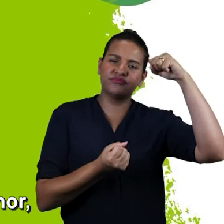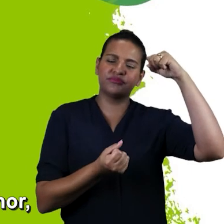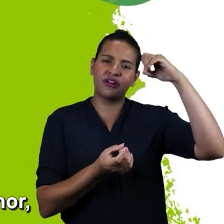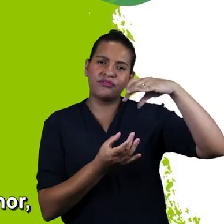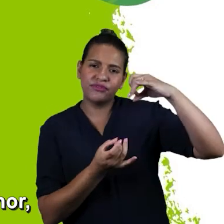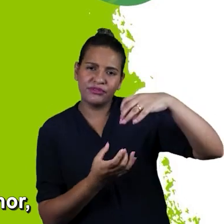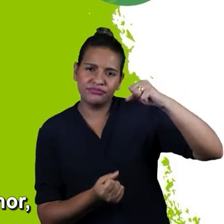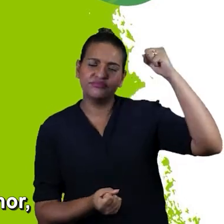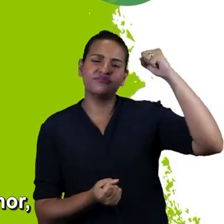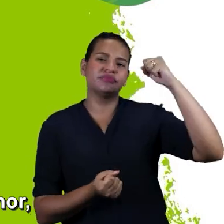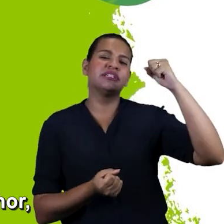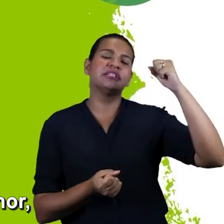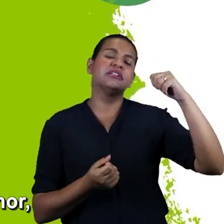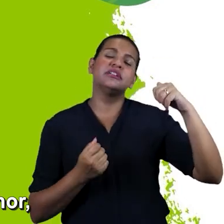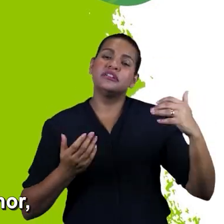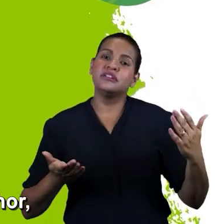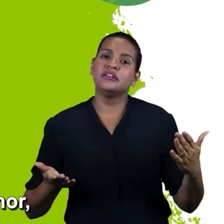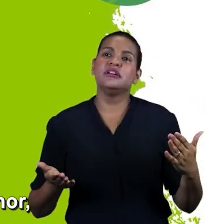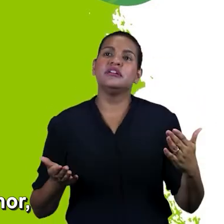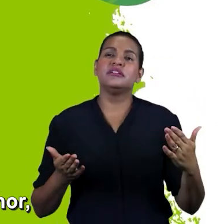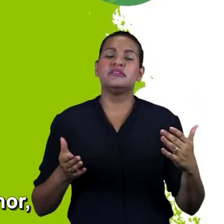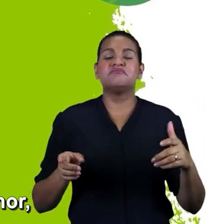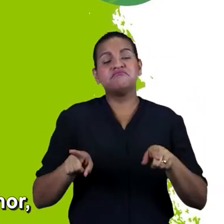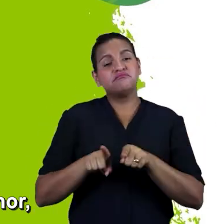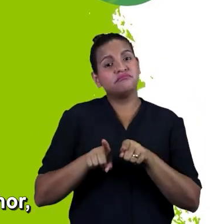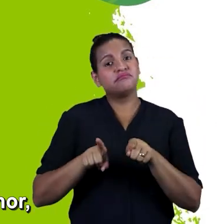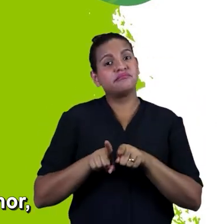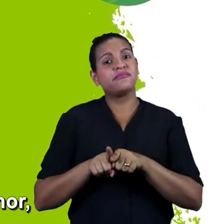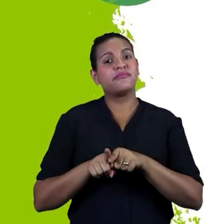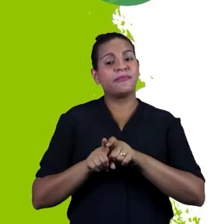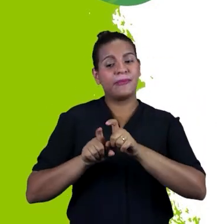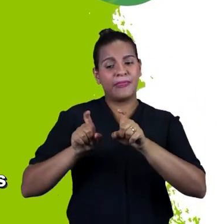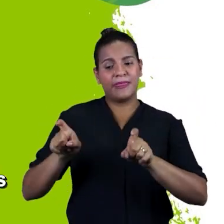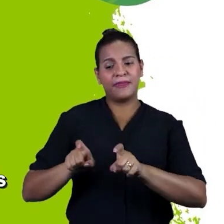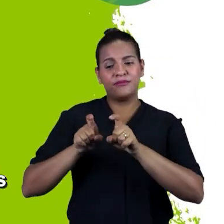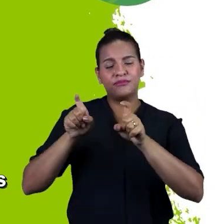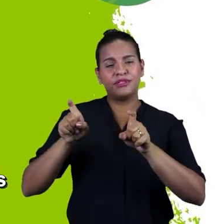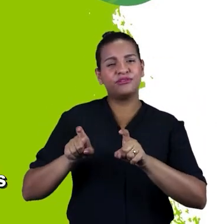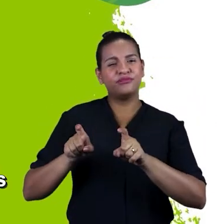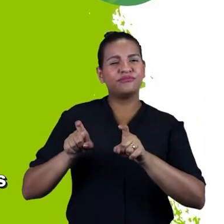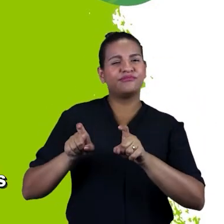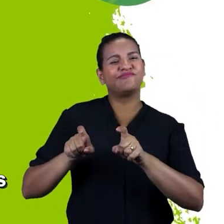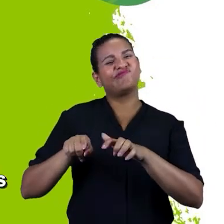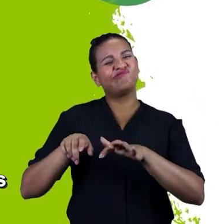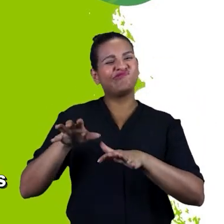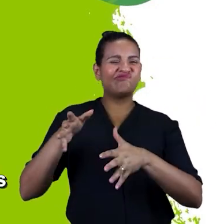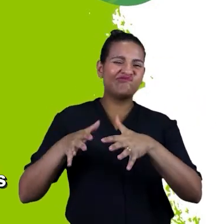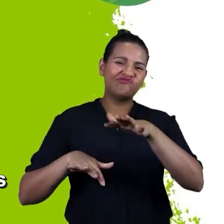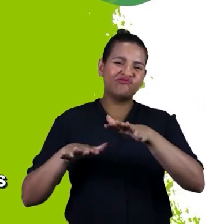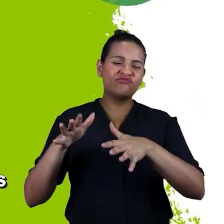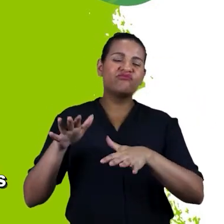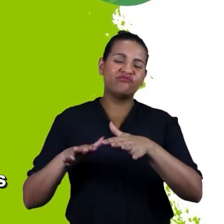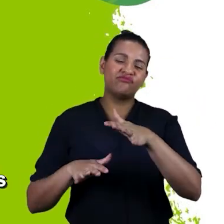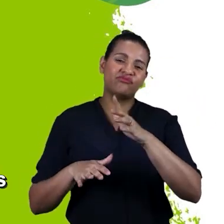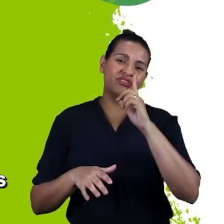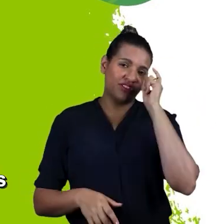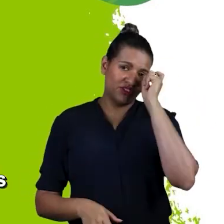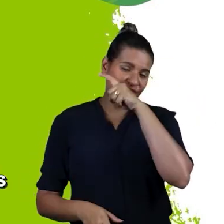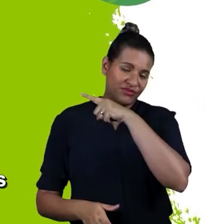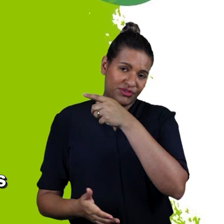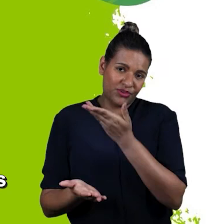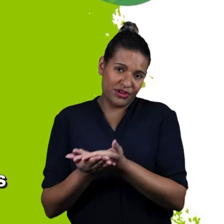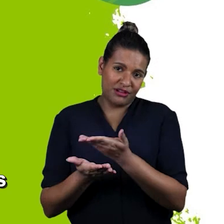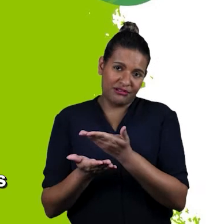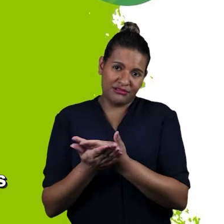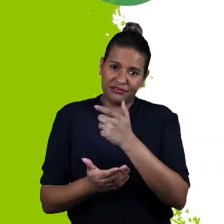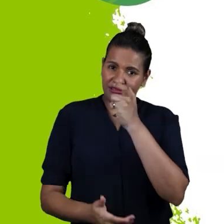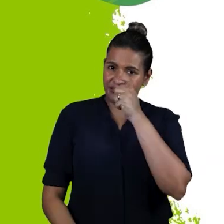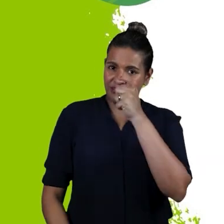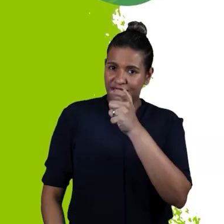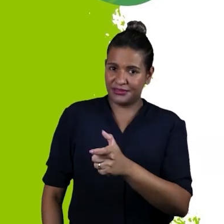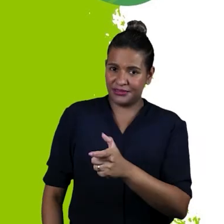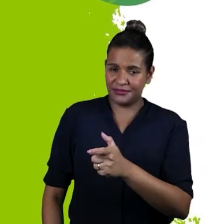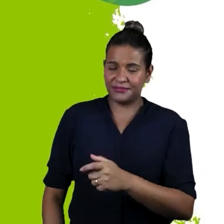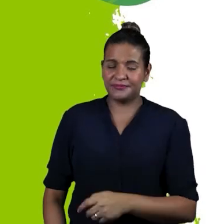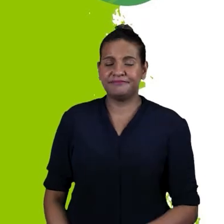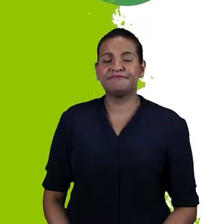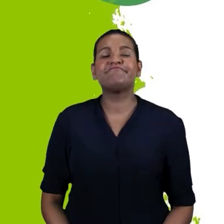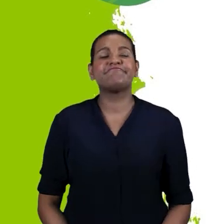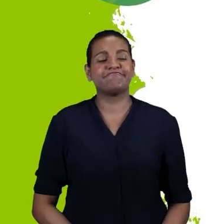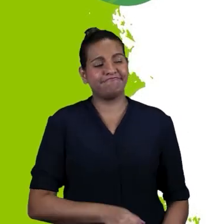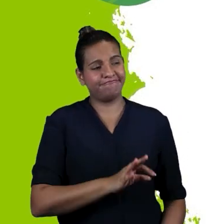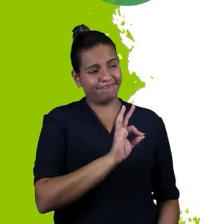um computador ou um celular um pouquinho melhor, né, que permitisse essas pessoas assistirem às aulas.